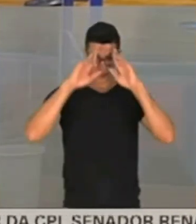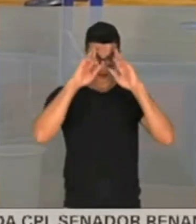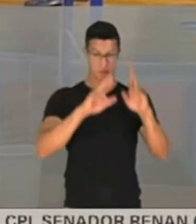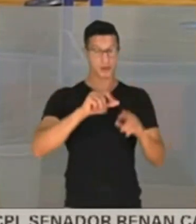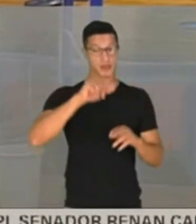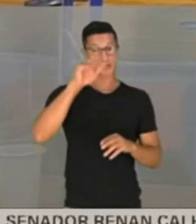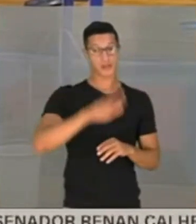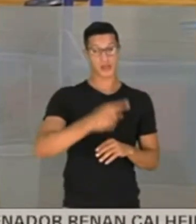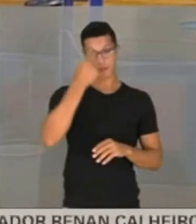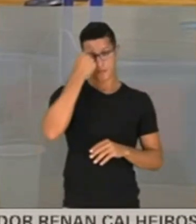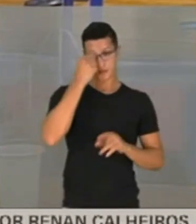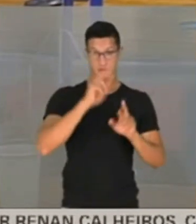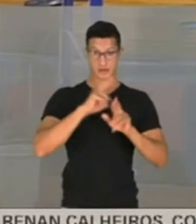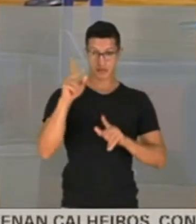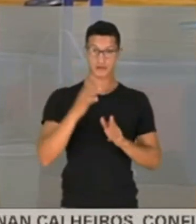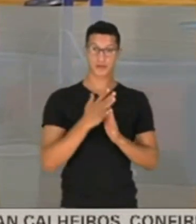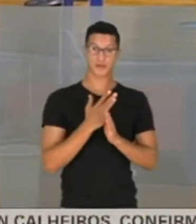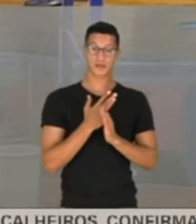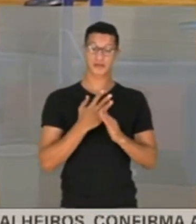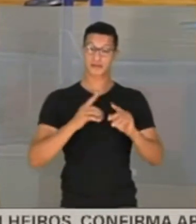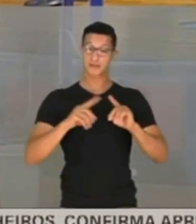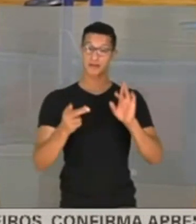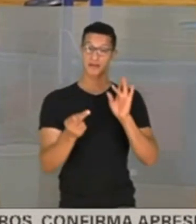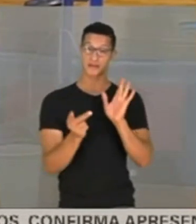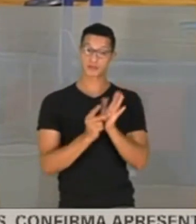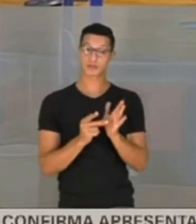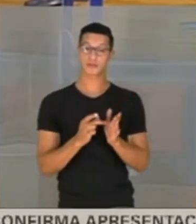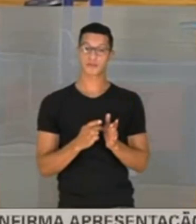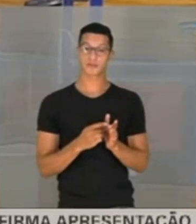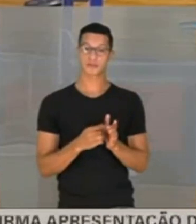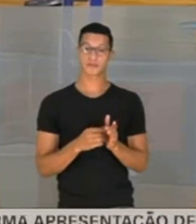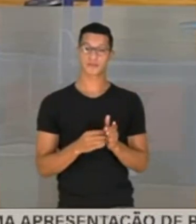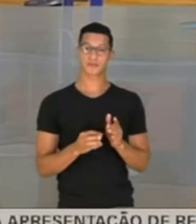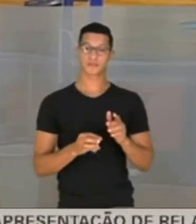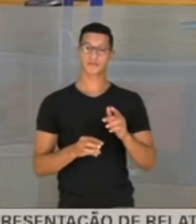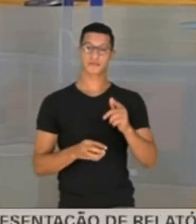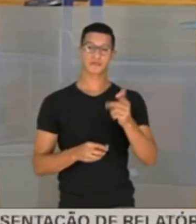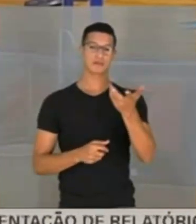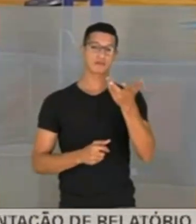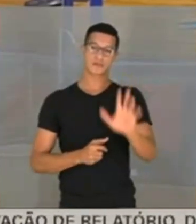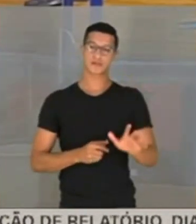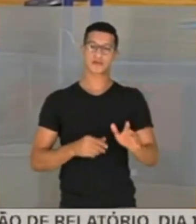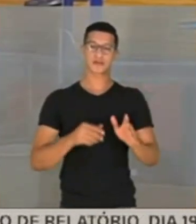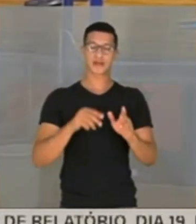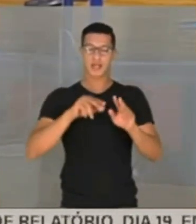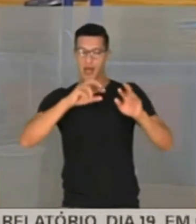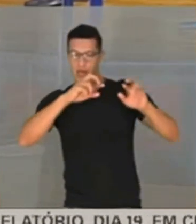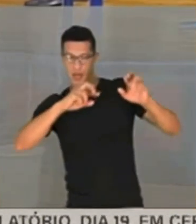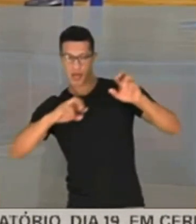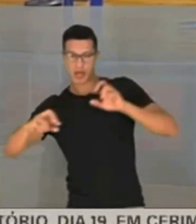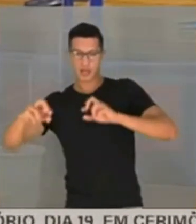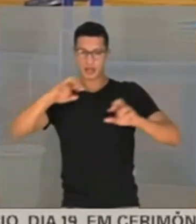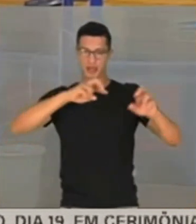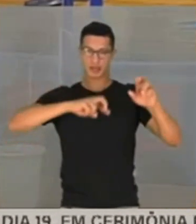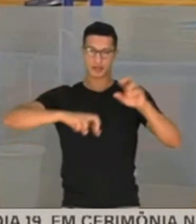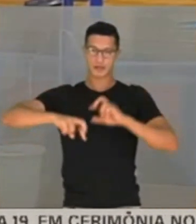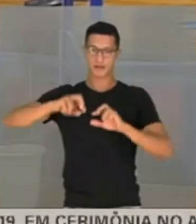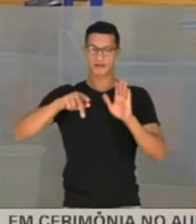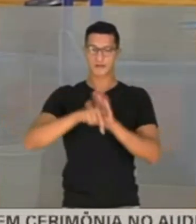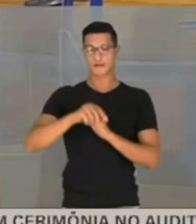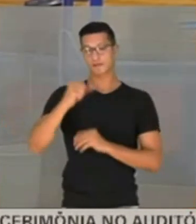pensa diferente, mas justamente por não querer rastrear